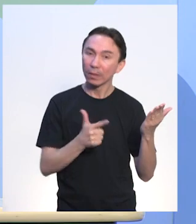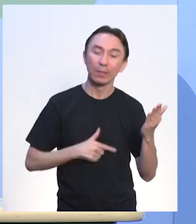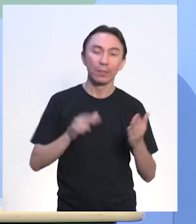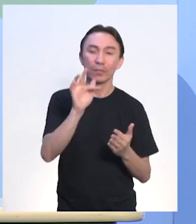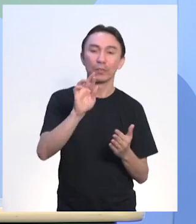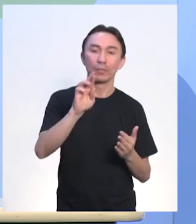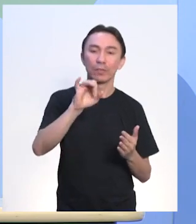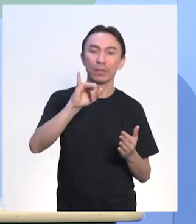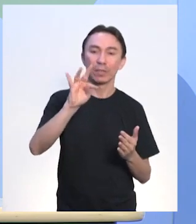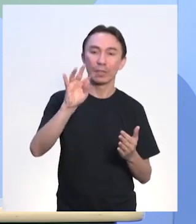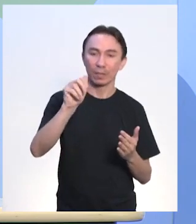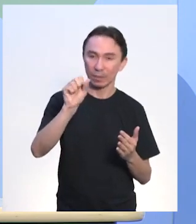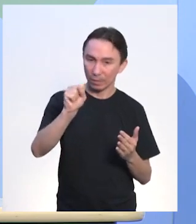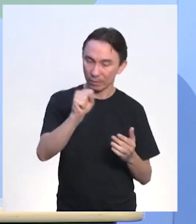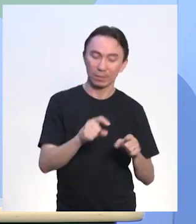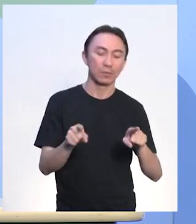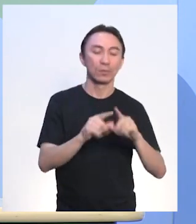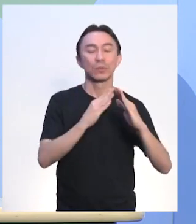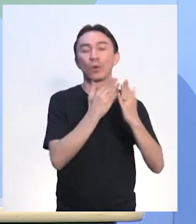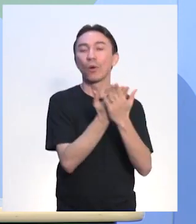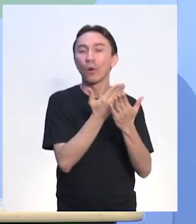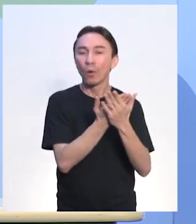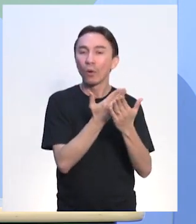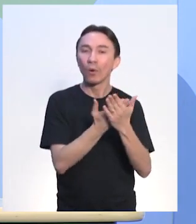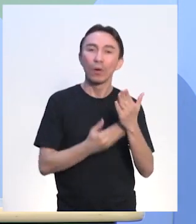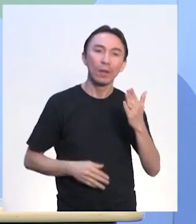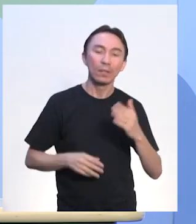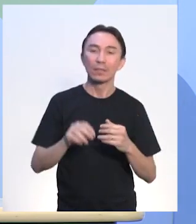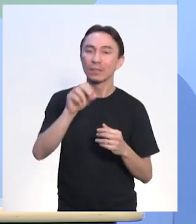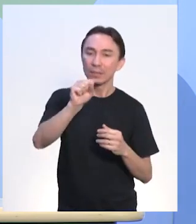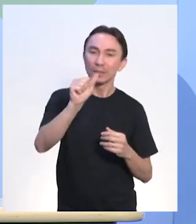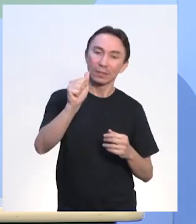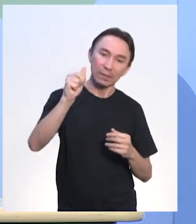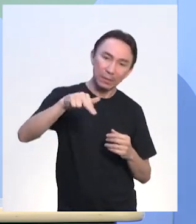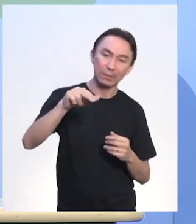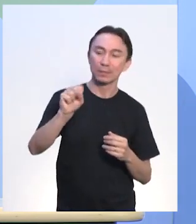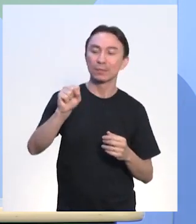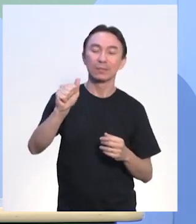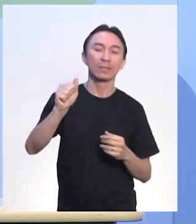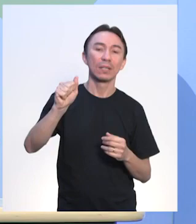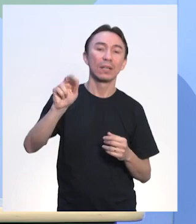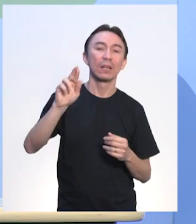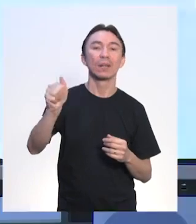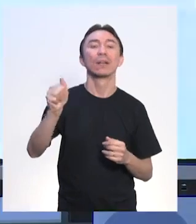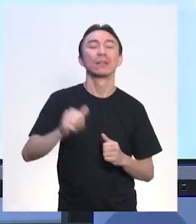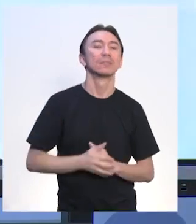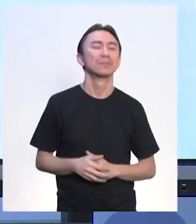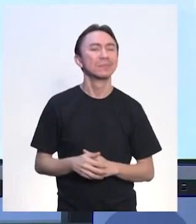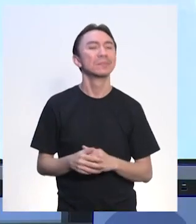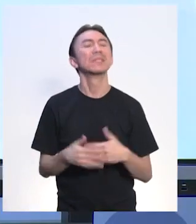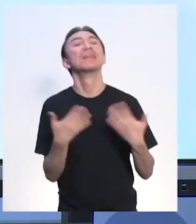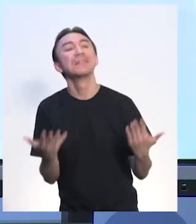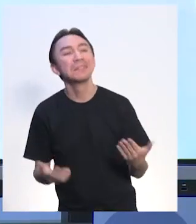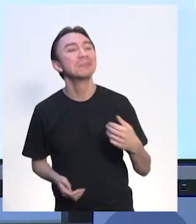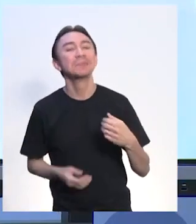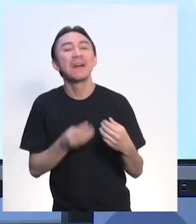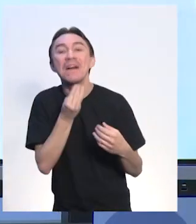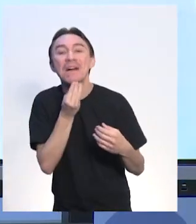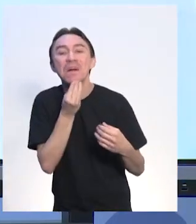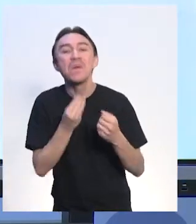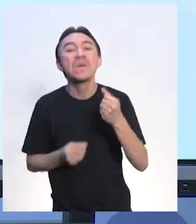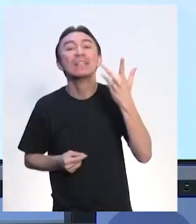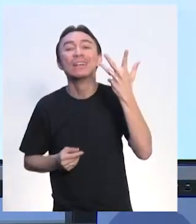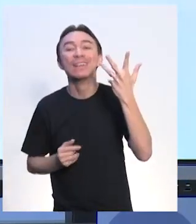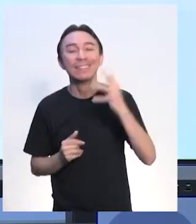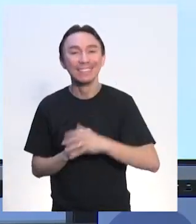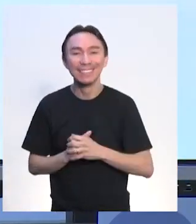Freitas, Escola Nestor Júlio e Escola Sansara. E aí, professora Inês, quantos são? Muito bem, pessoal. Então, eu estou